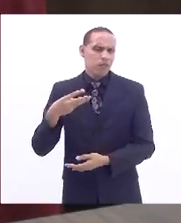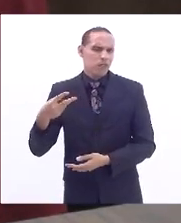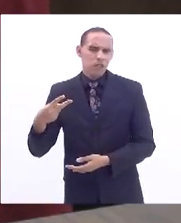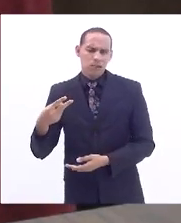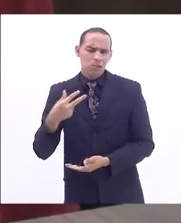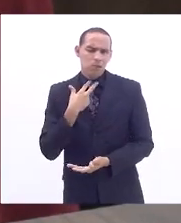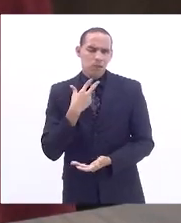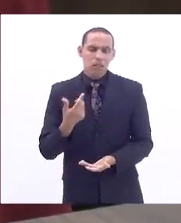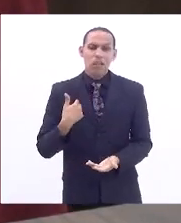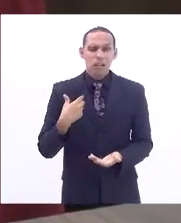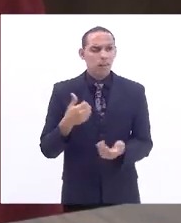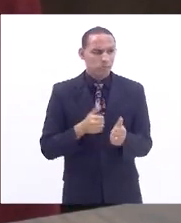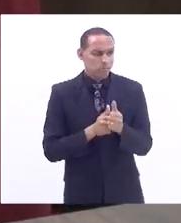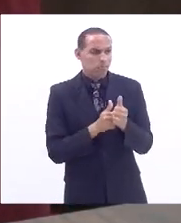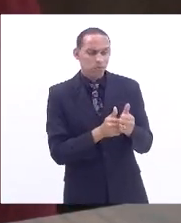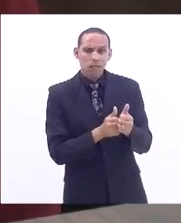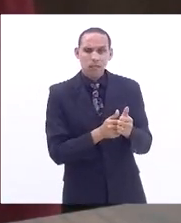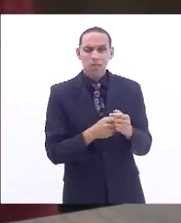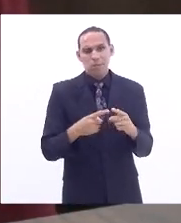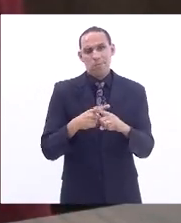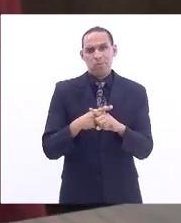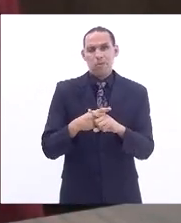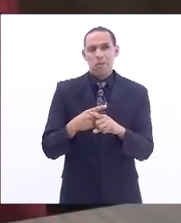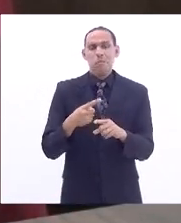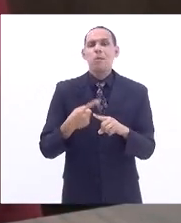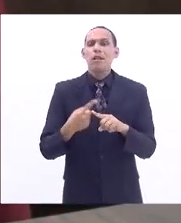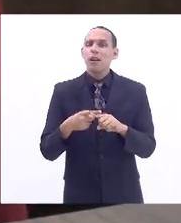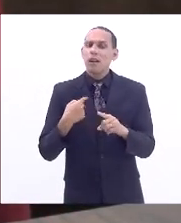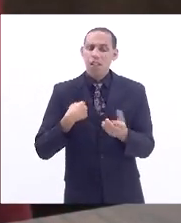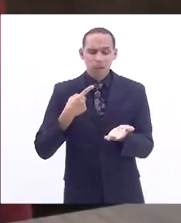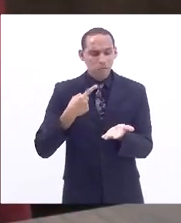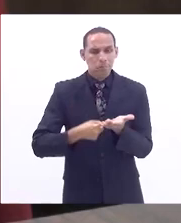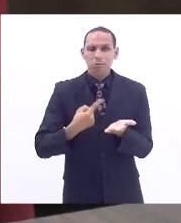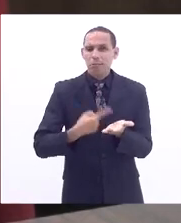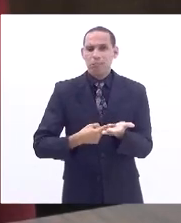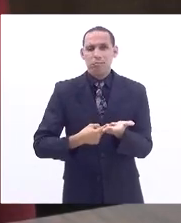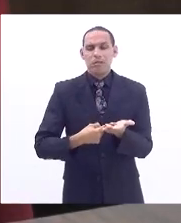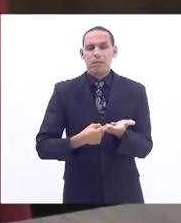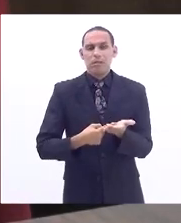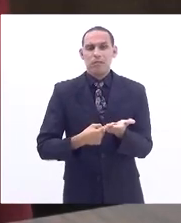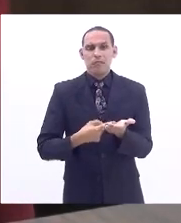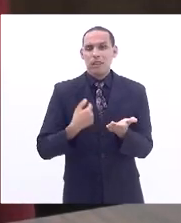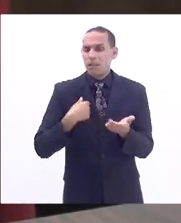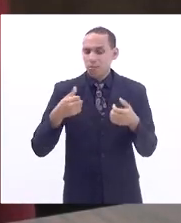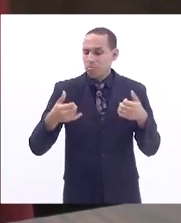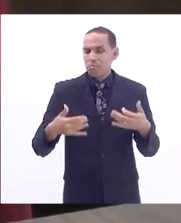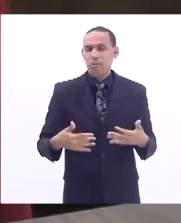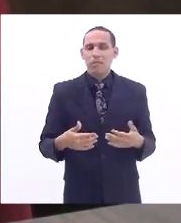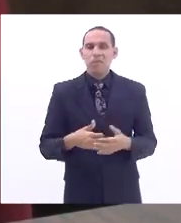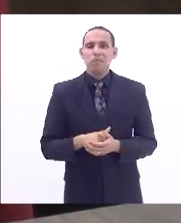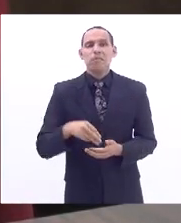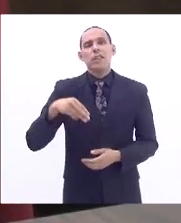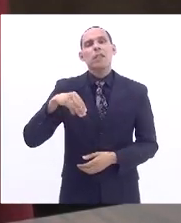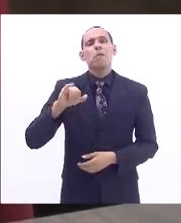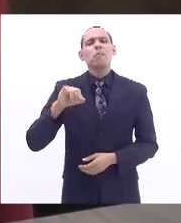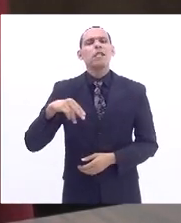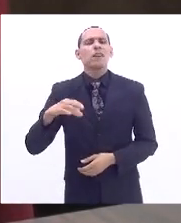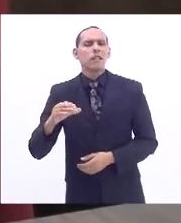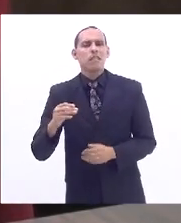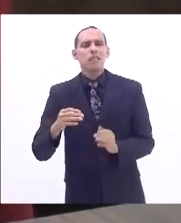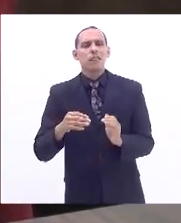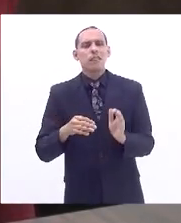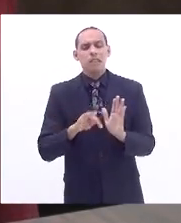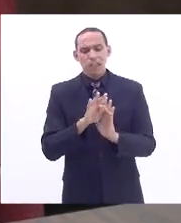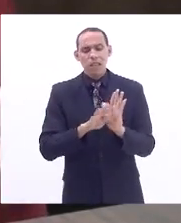eu volto de ver gente vai mostrar o meu meu compromisso com as palavras que dou aqui para você pode falar com o link corre já